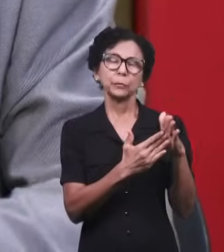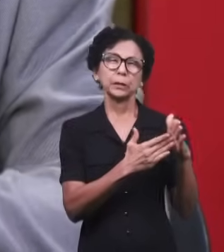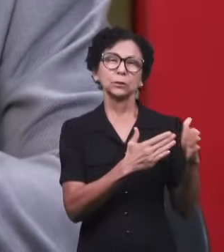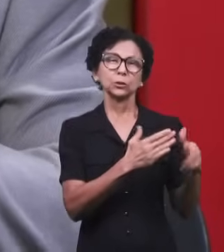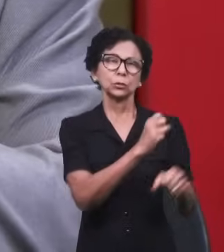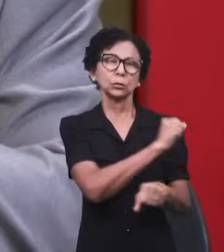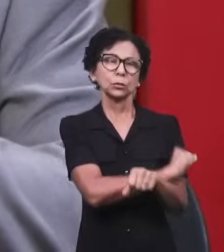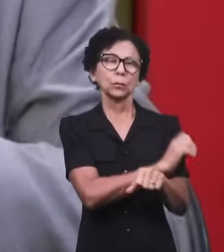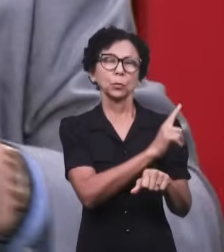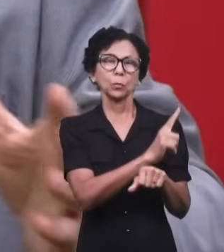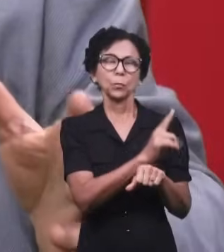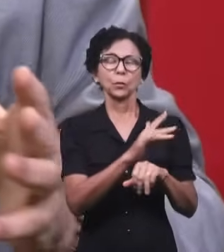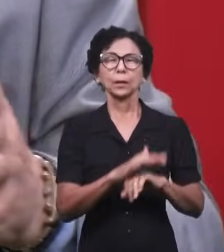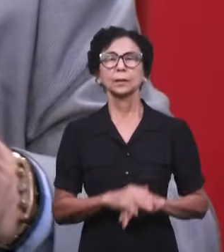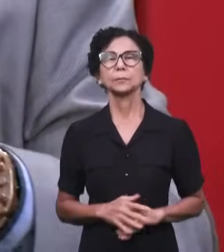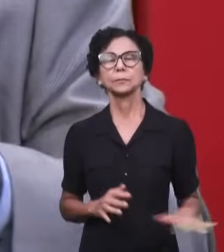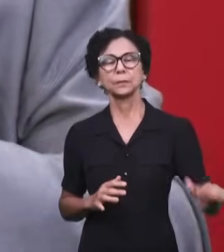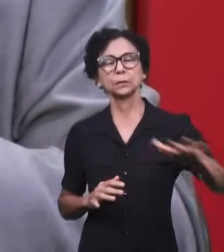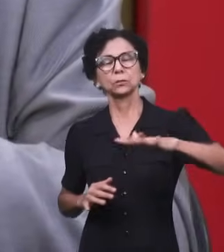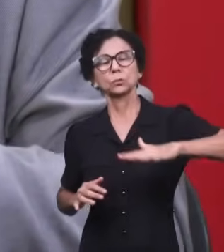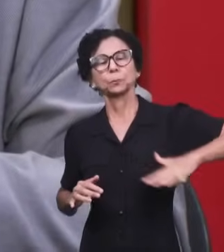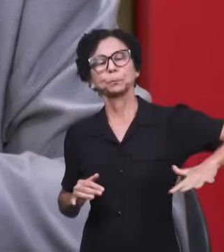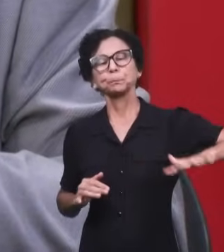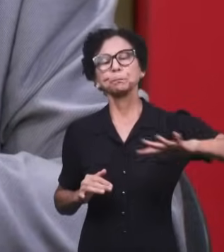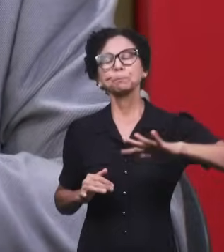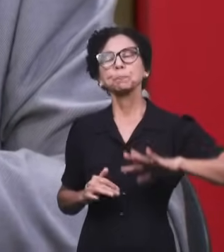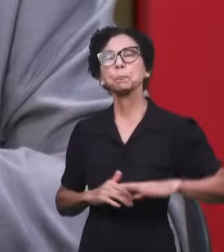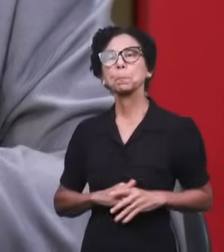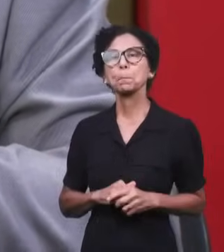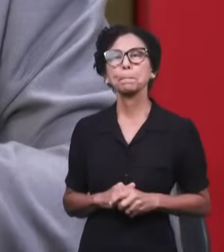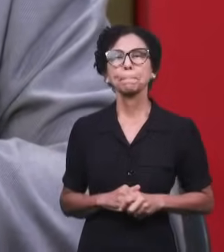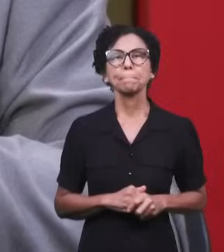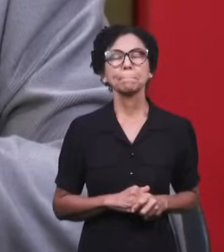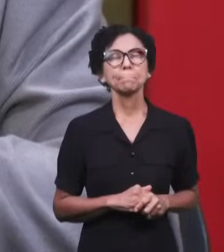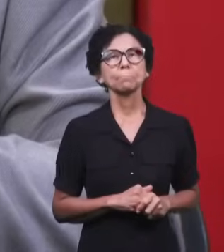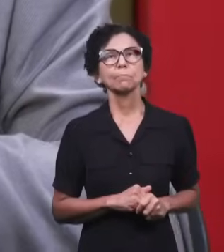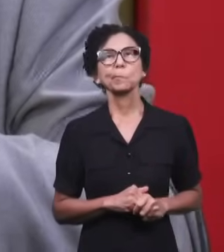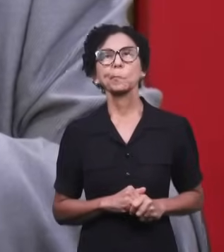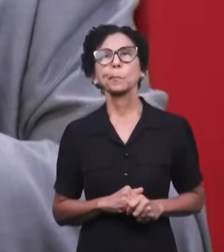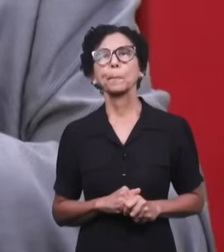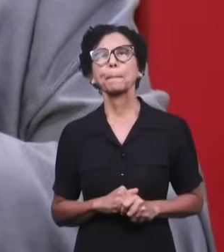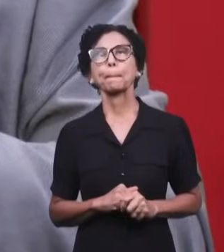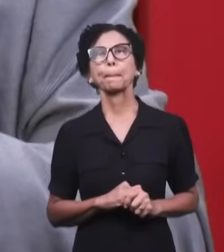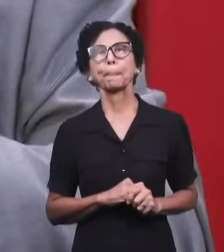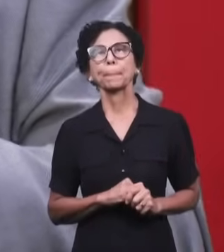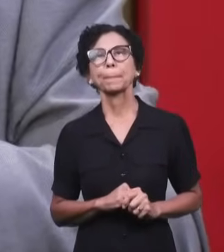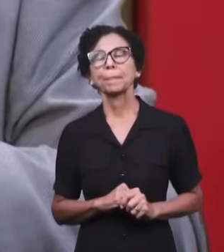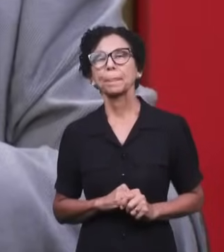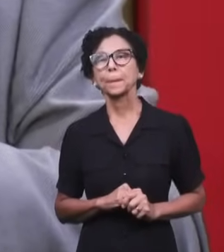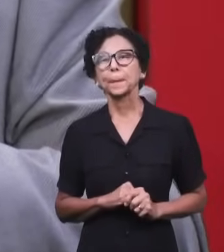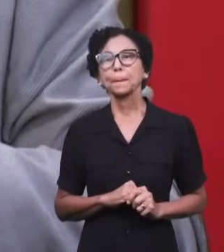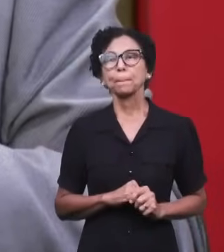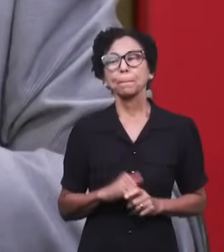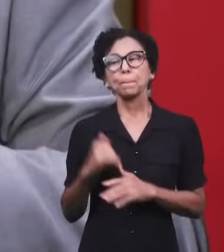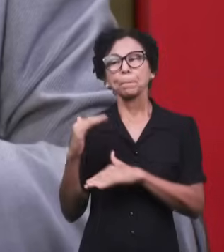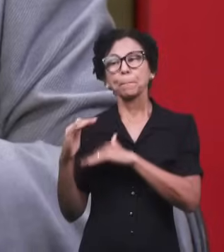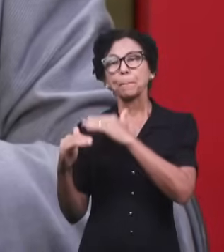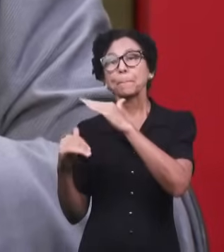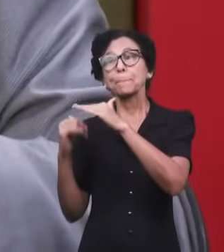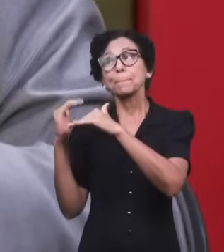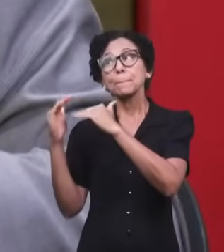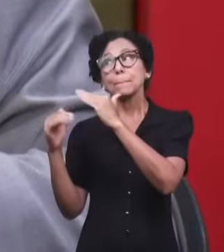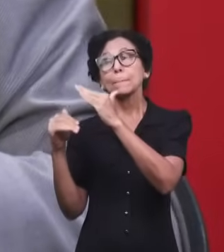o processo é um processo de distanciamento que vai acontecendo